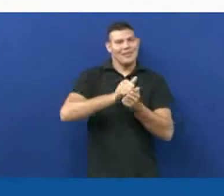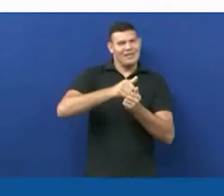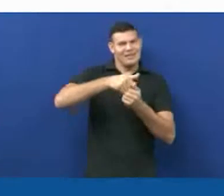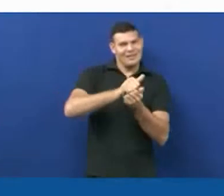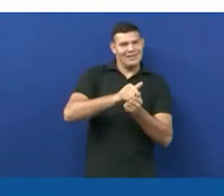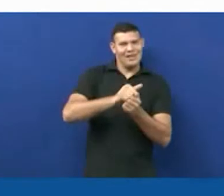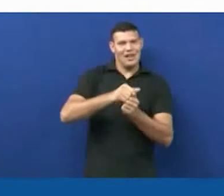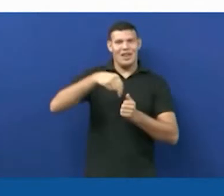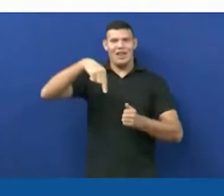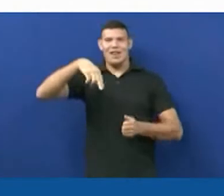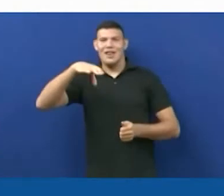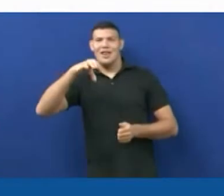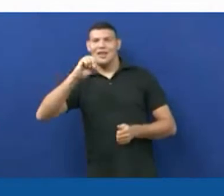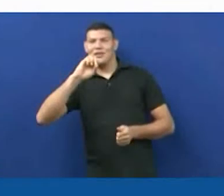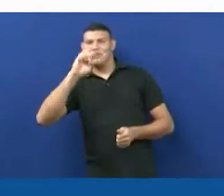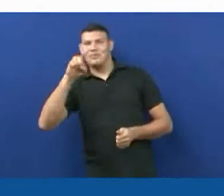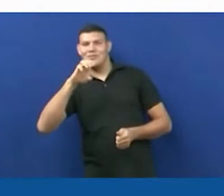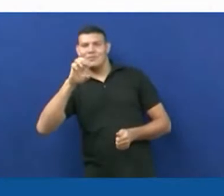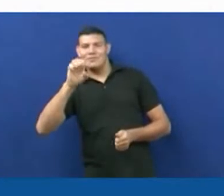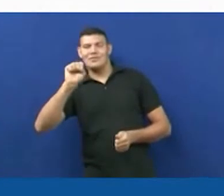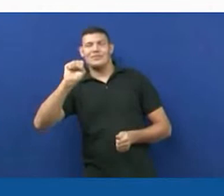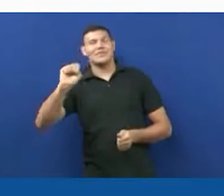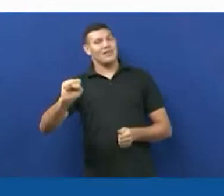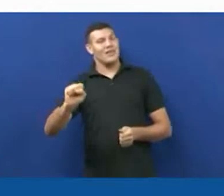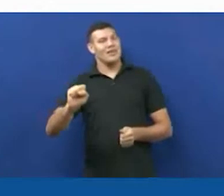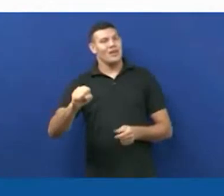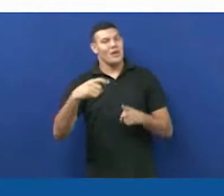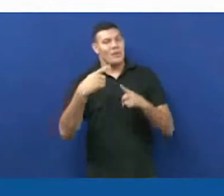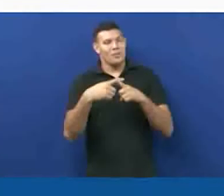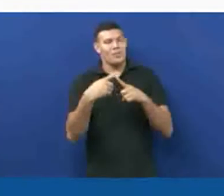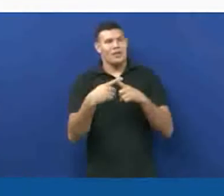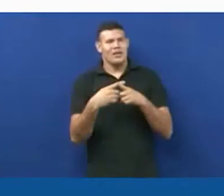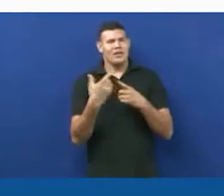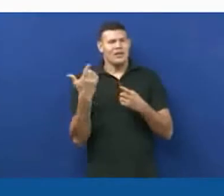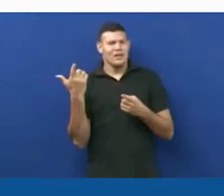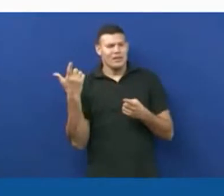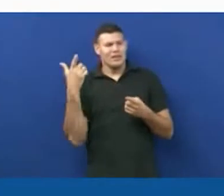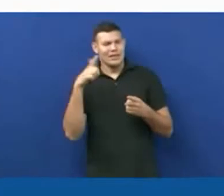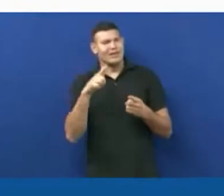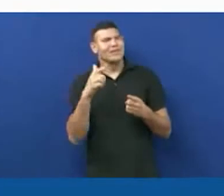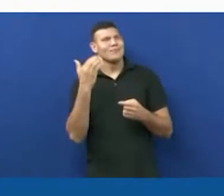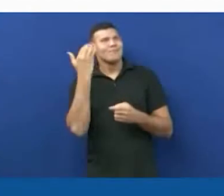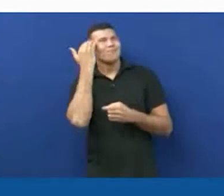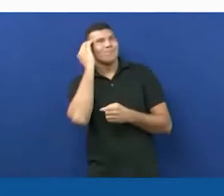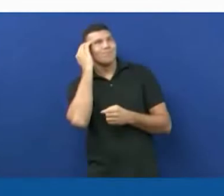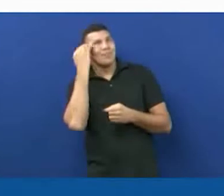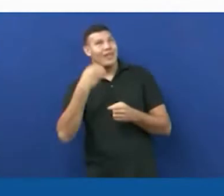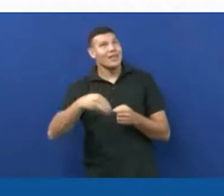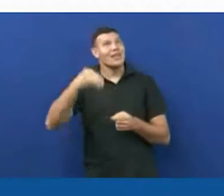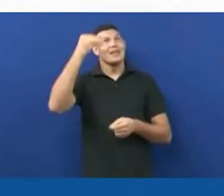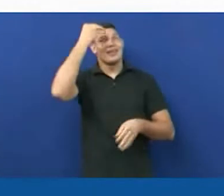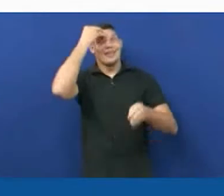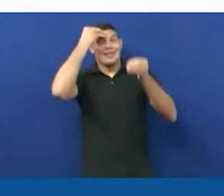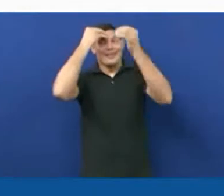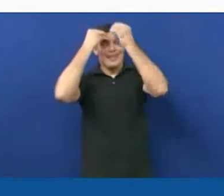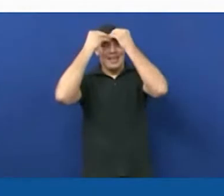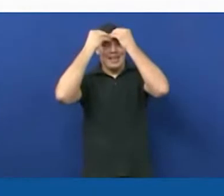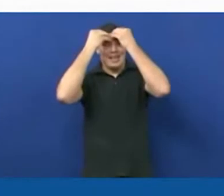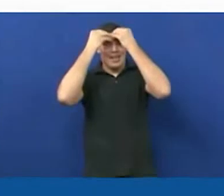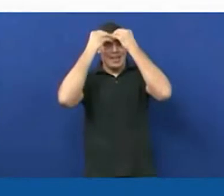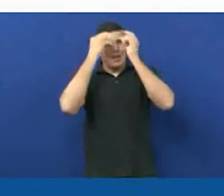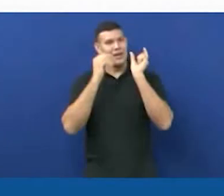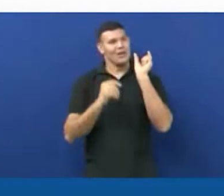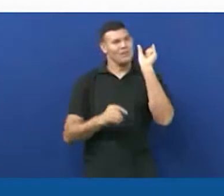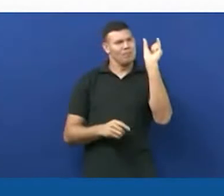Lembrando dessa frase, a gente pode associar ao nome de cada planeta. É só a gente pegar a primeira letra de cada uma